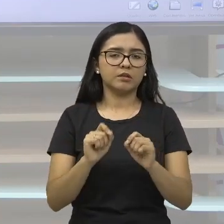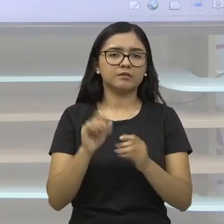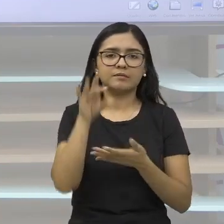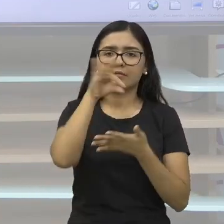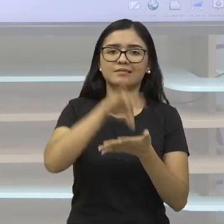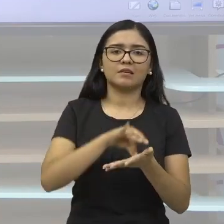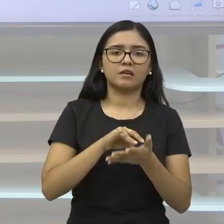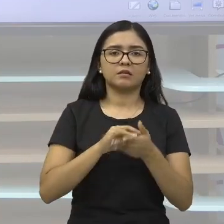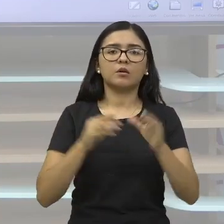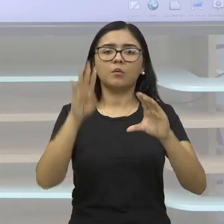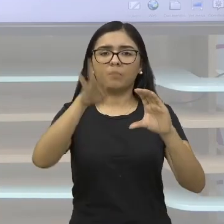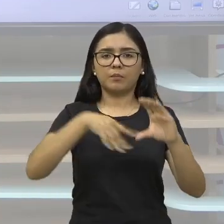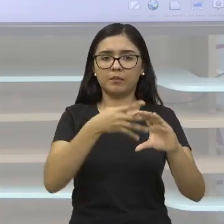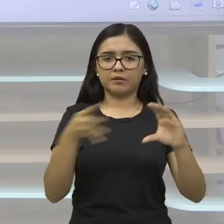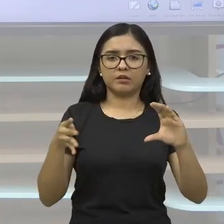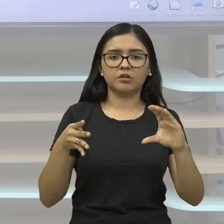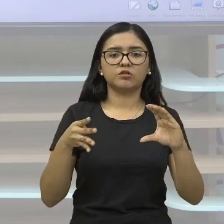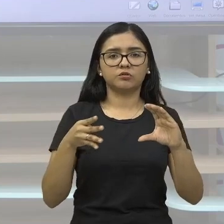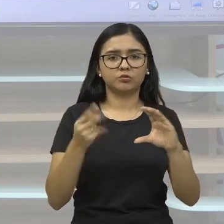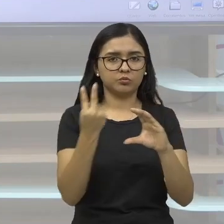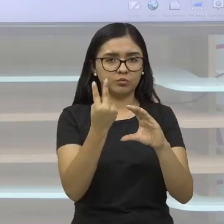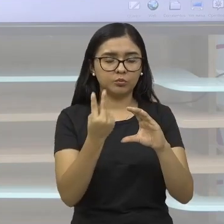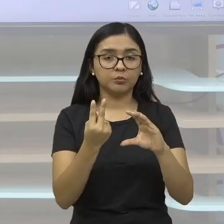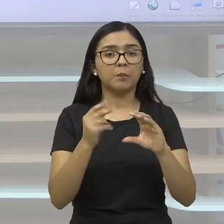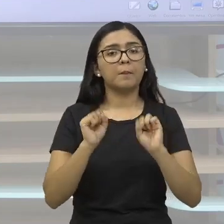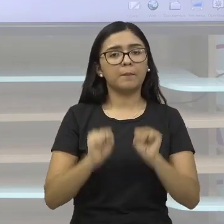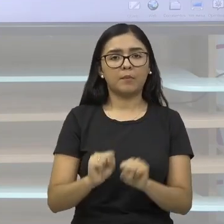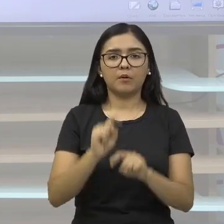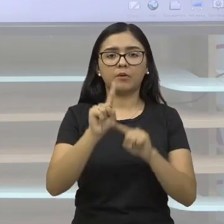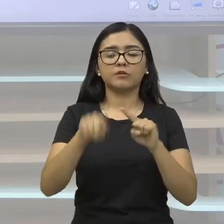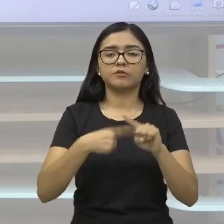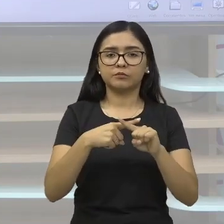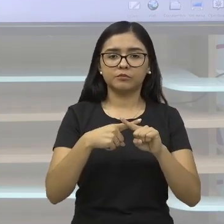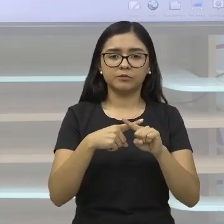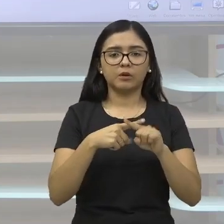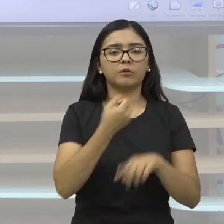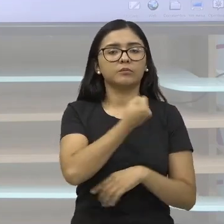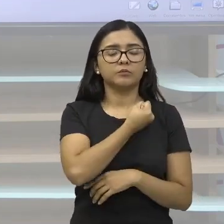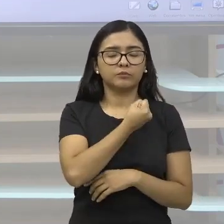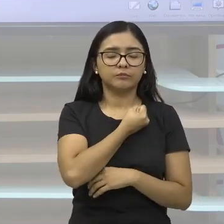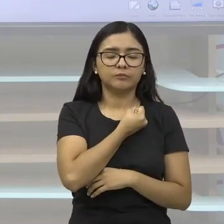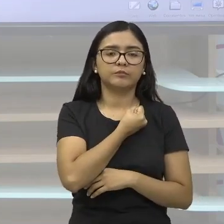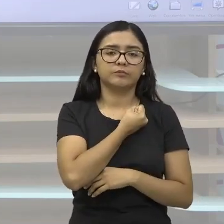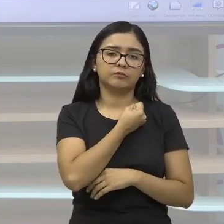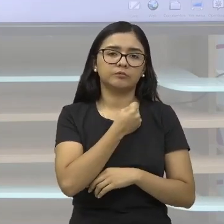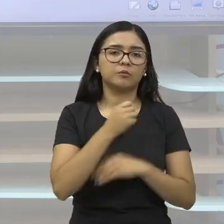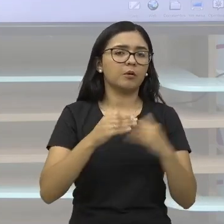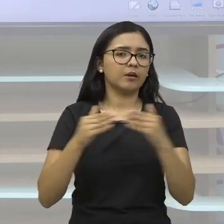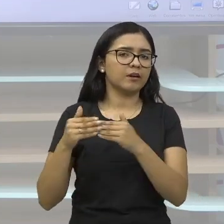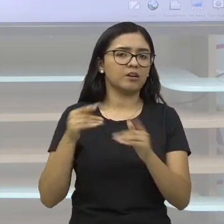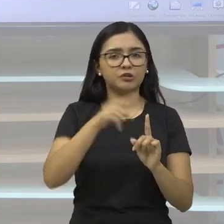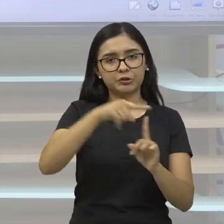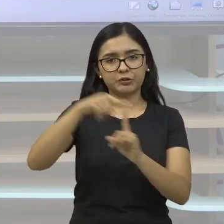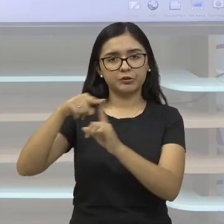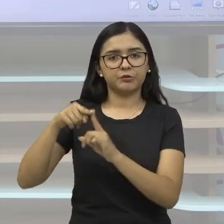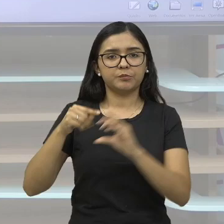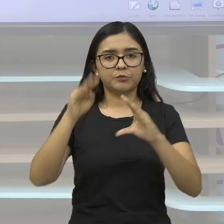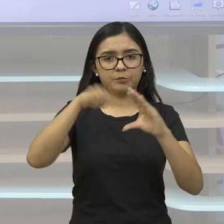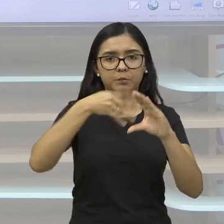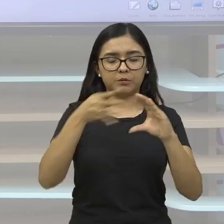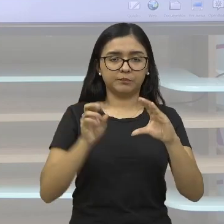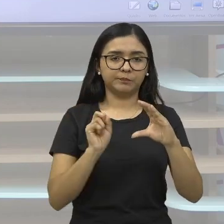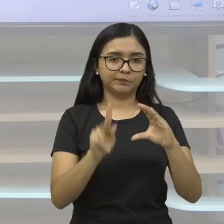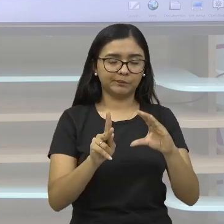uma matriz quadrada, tá? Eu posso multiplicar o número com qualquer tipo de matriz,